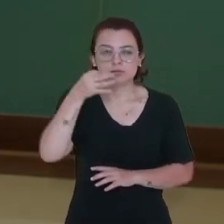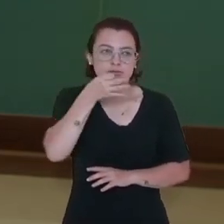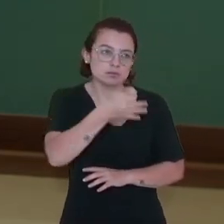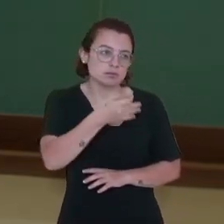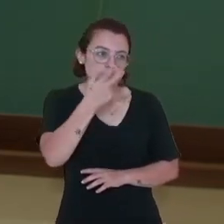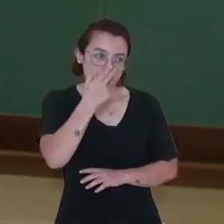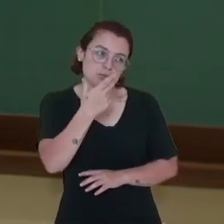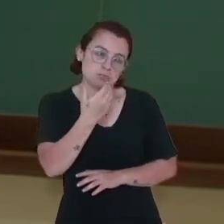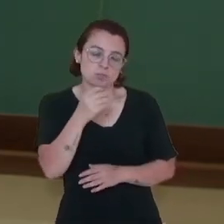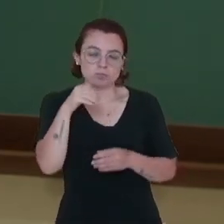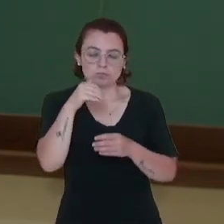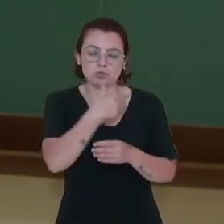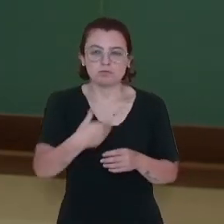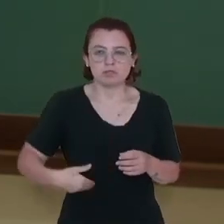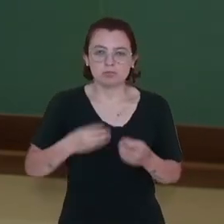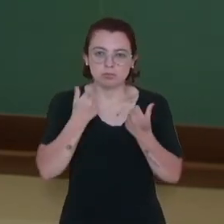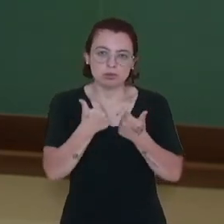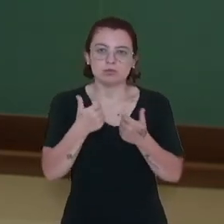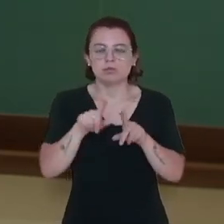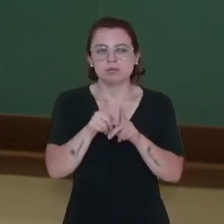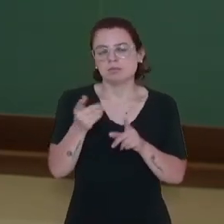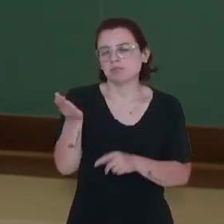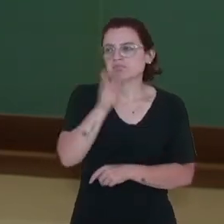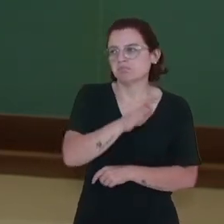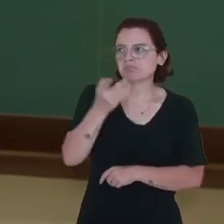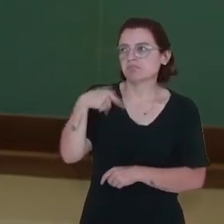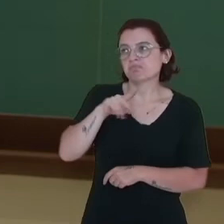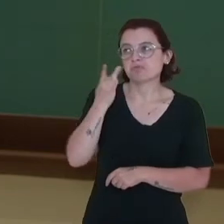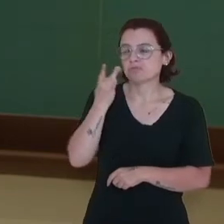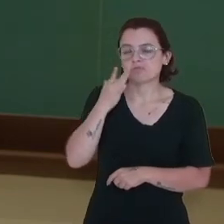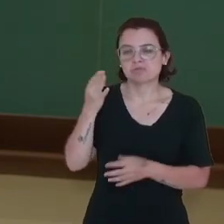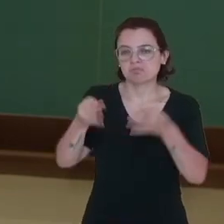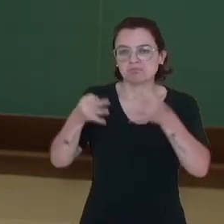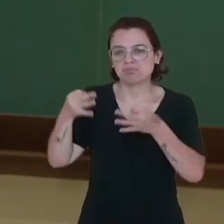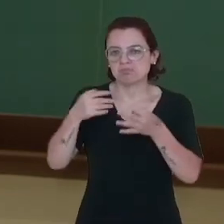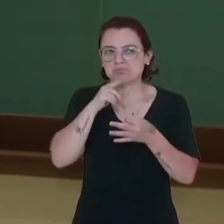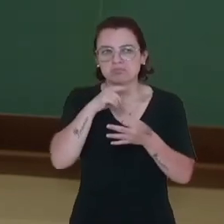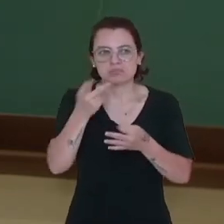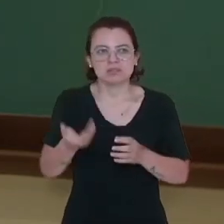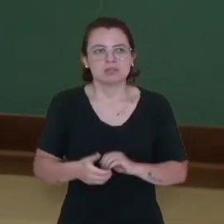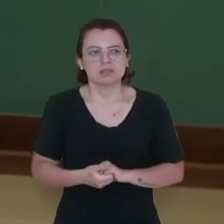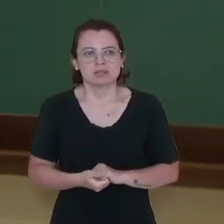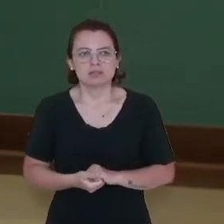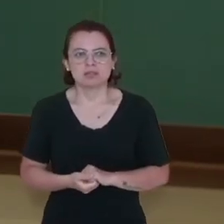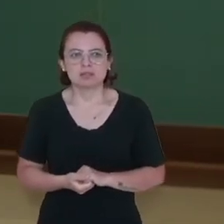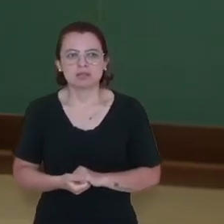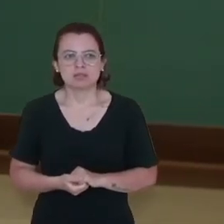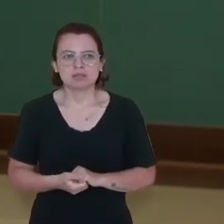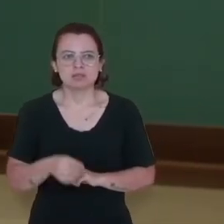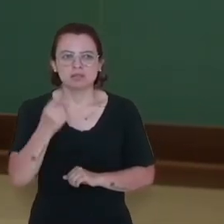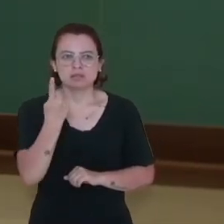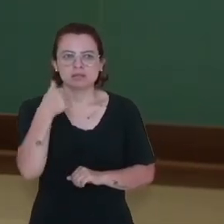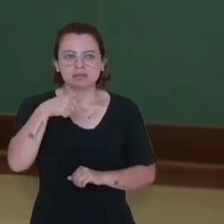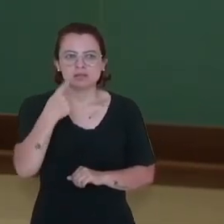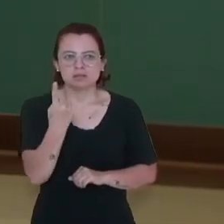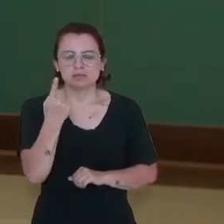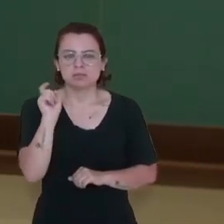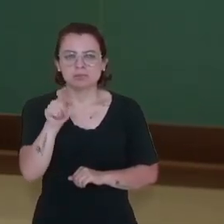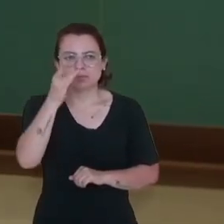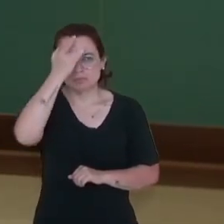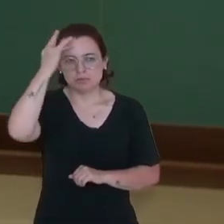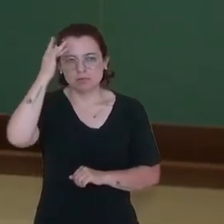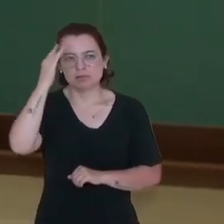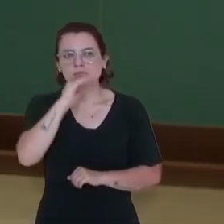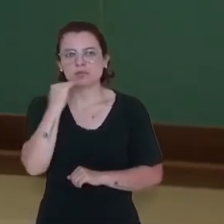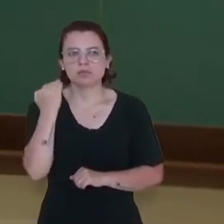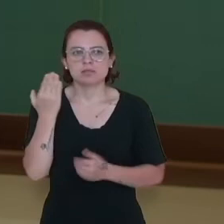governo legítimo, né? Pelo menos por uma parte do povo afegão. Então olha só, 171 mil mortos,